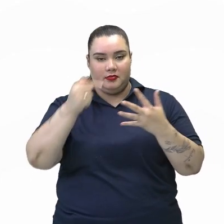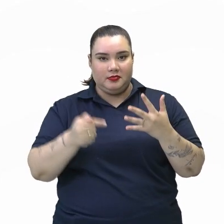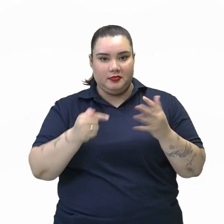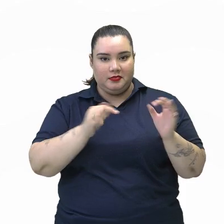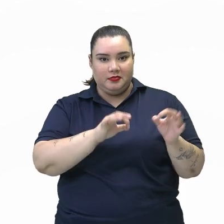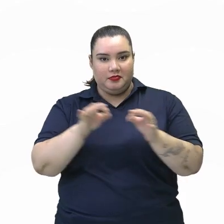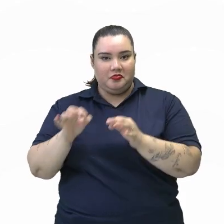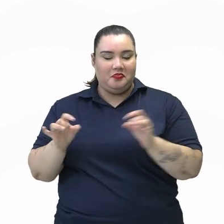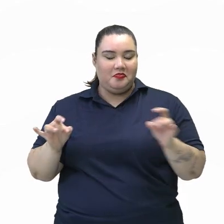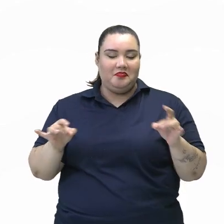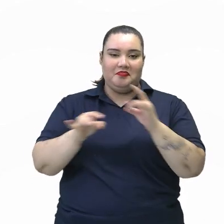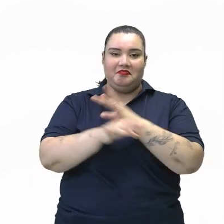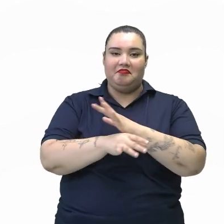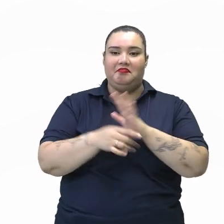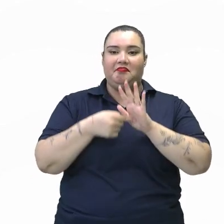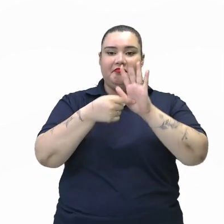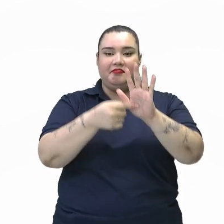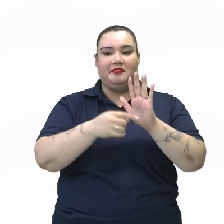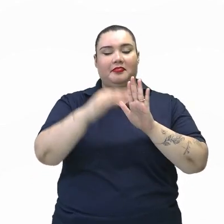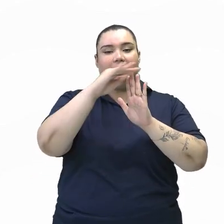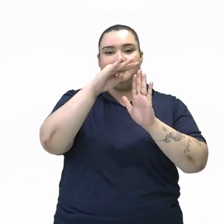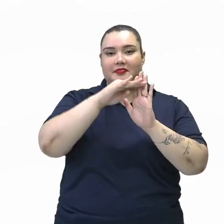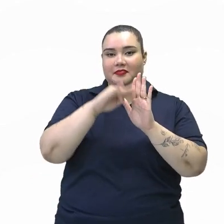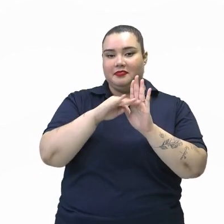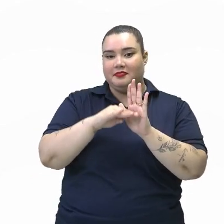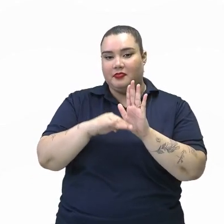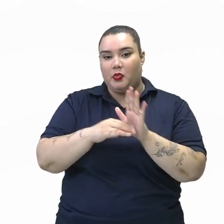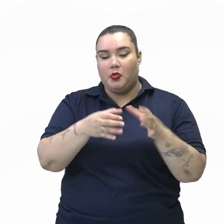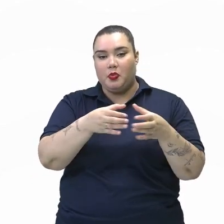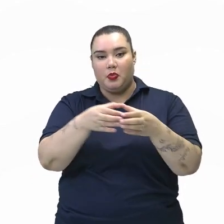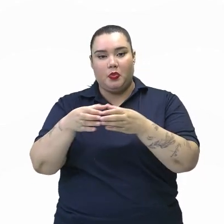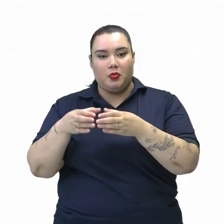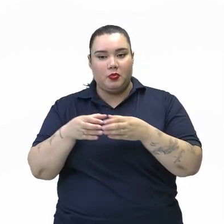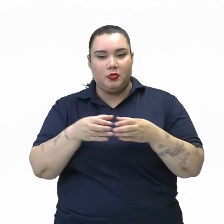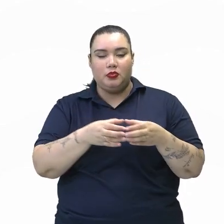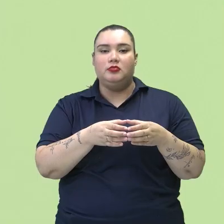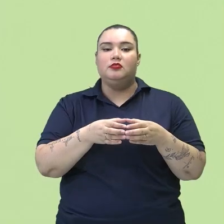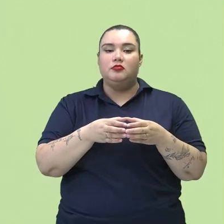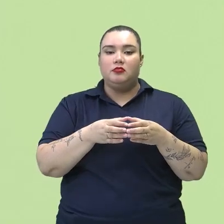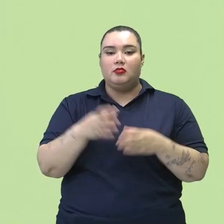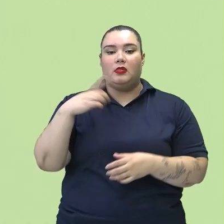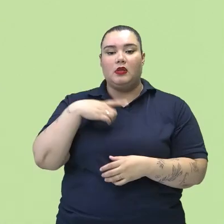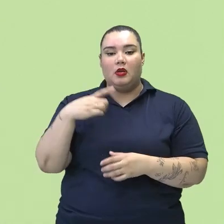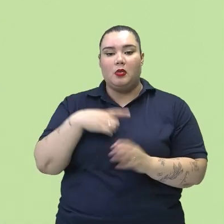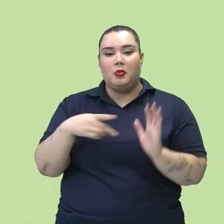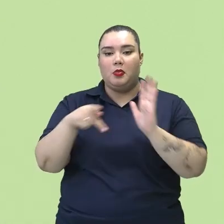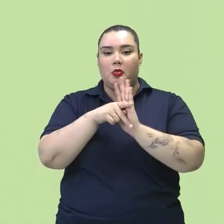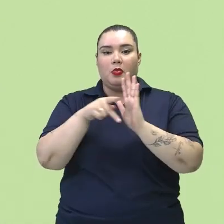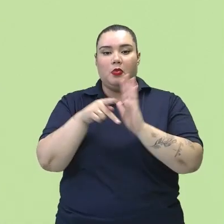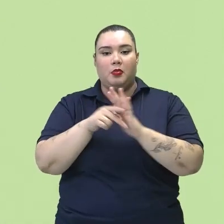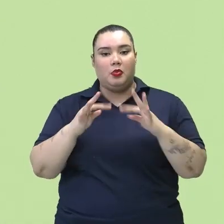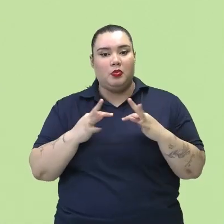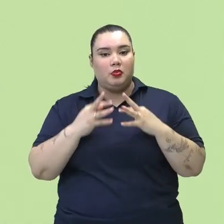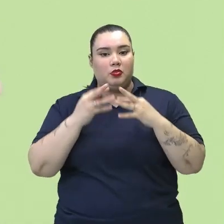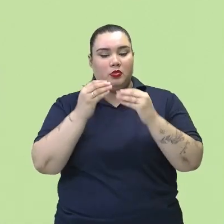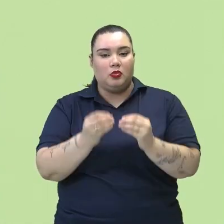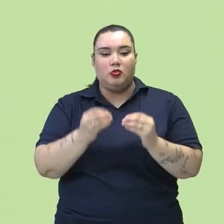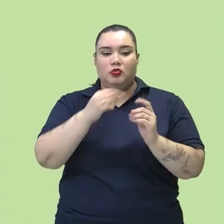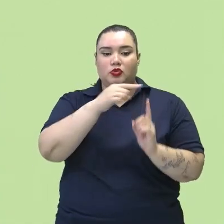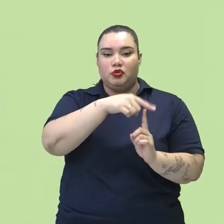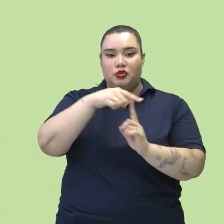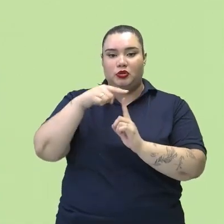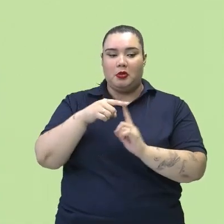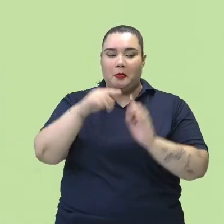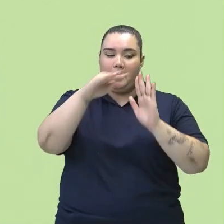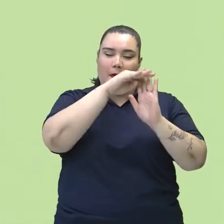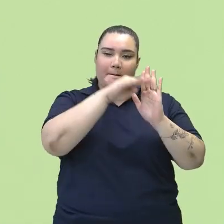a classificação destes indivíduos, né, os indivíduos que fazem parte aí de toda essa